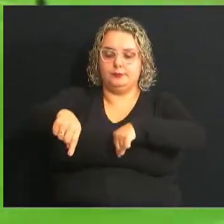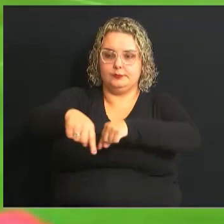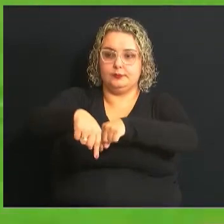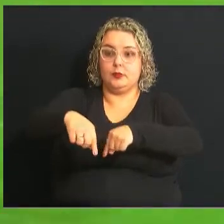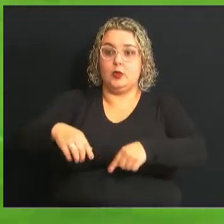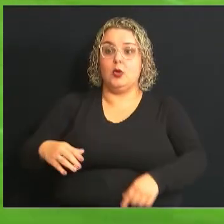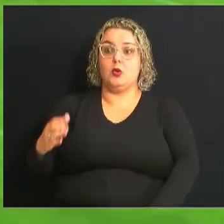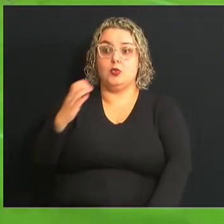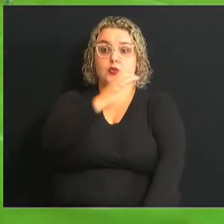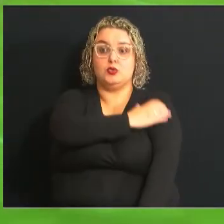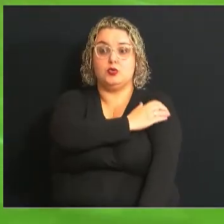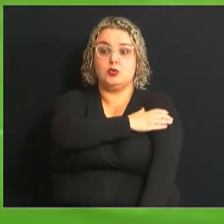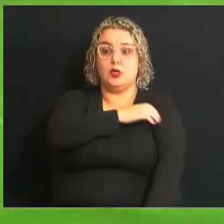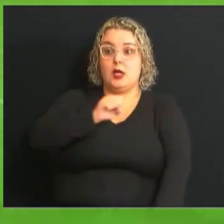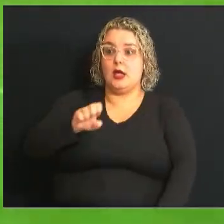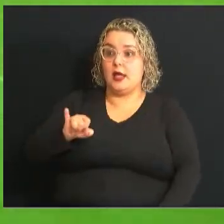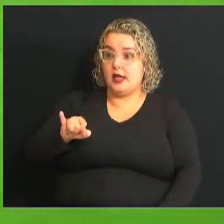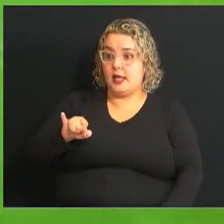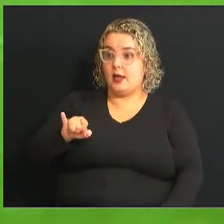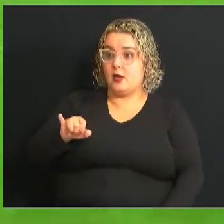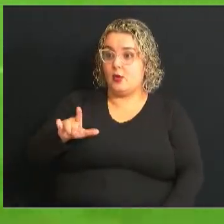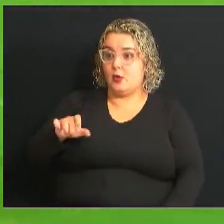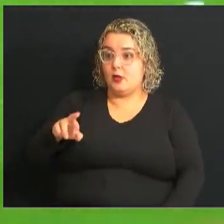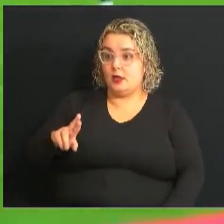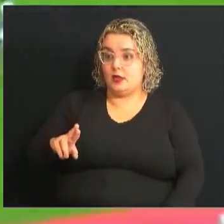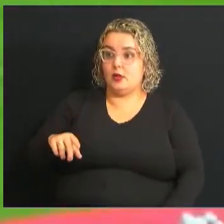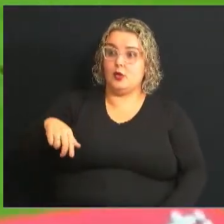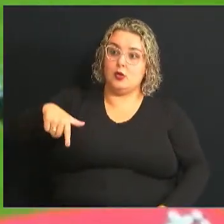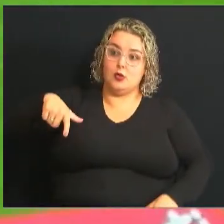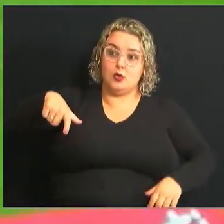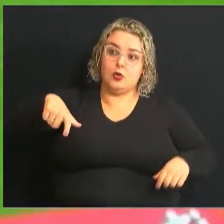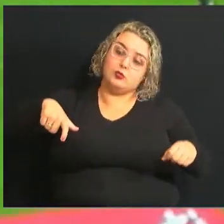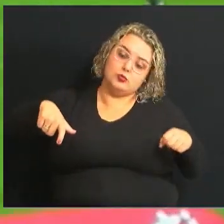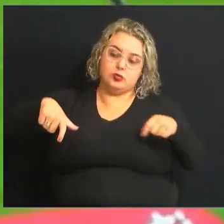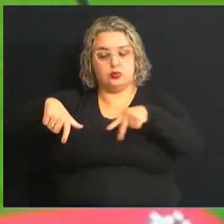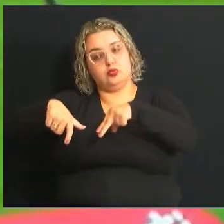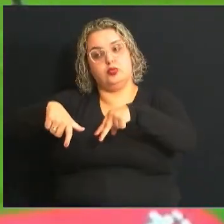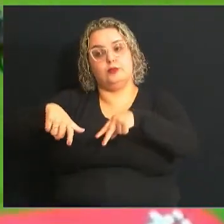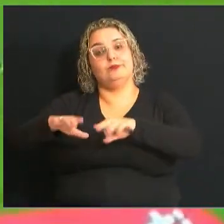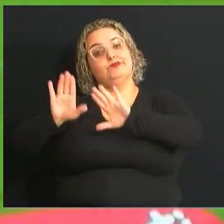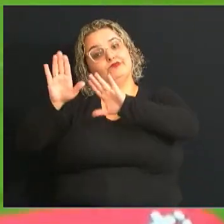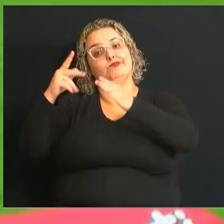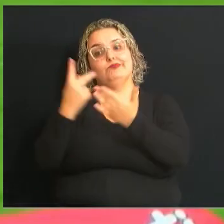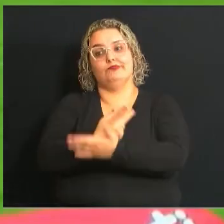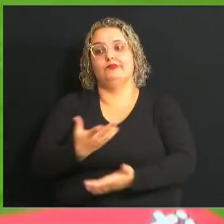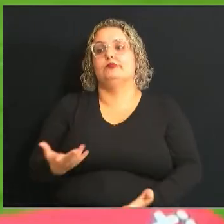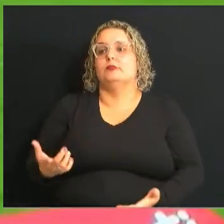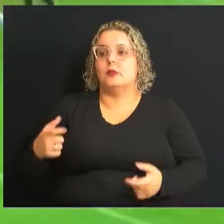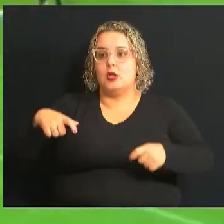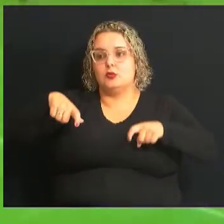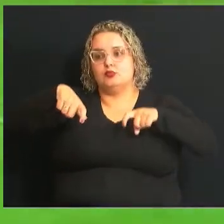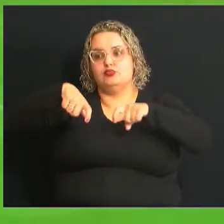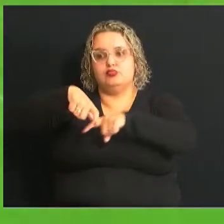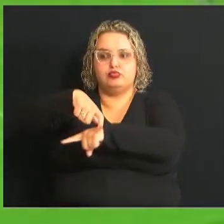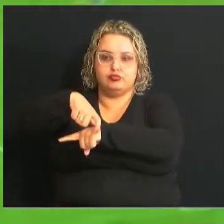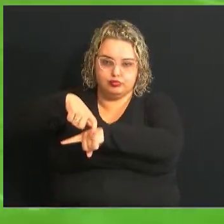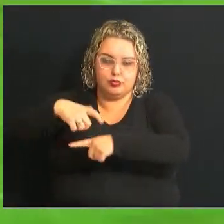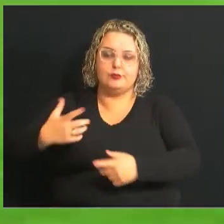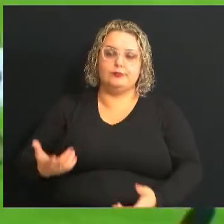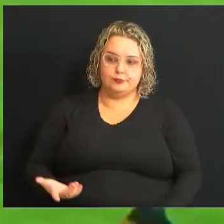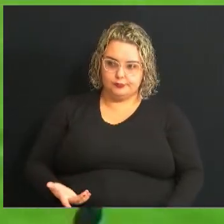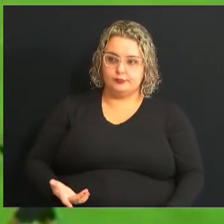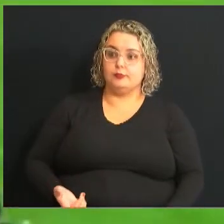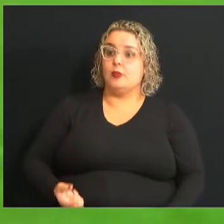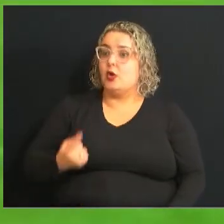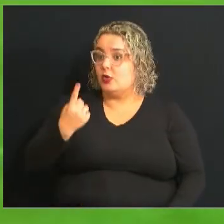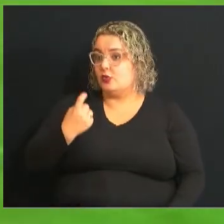zagueirão Euler cabeceou firme. O goleirão falhou. E a bola morreu no fundo das redes para o único gol